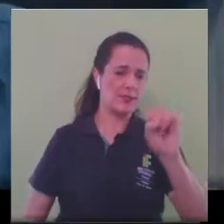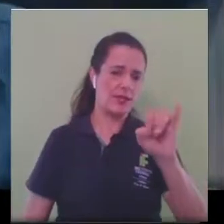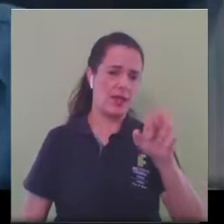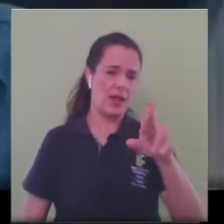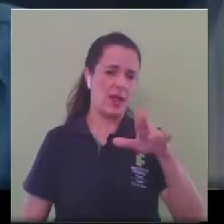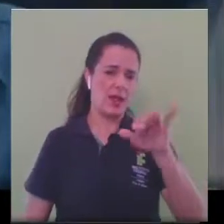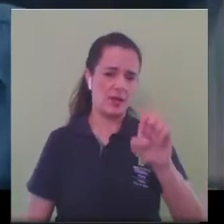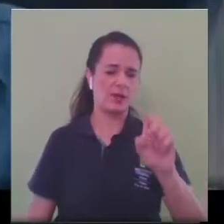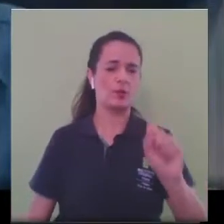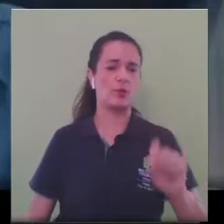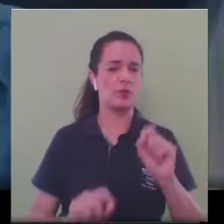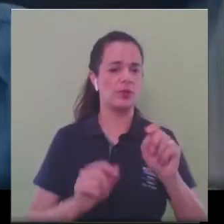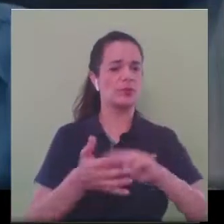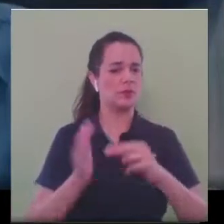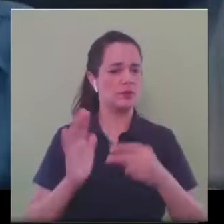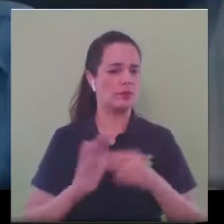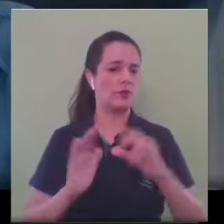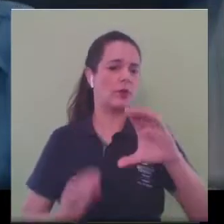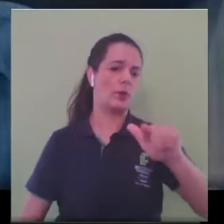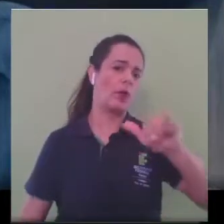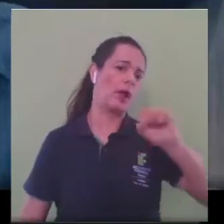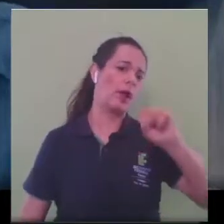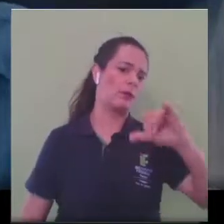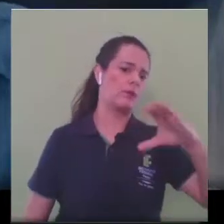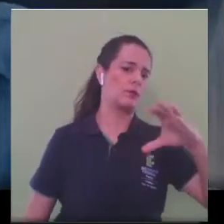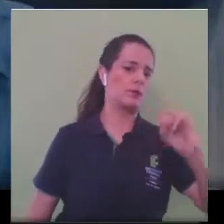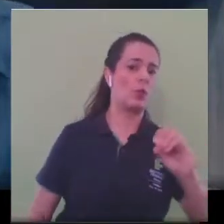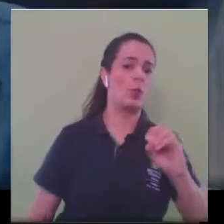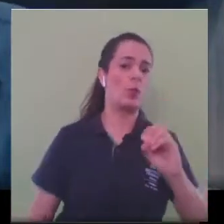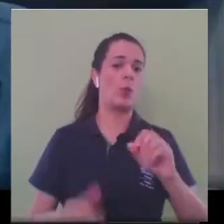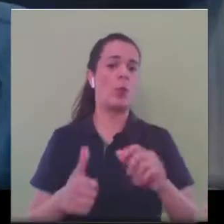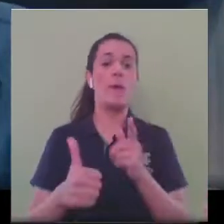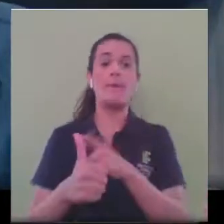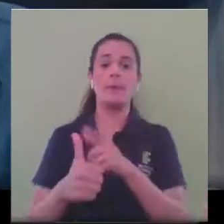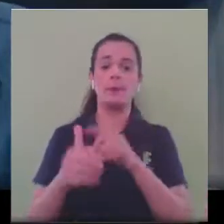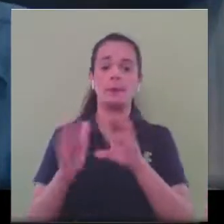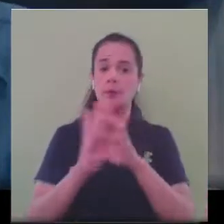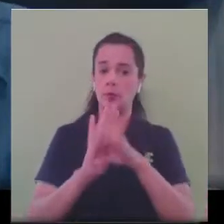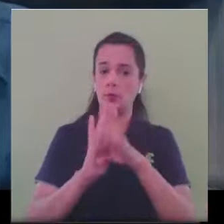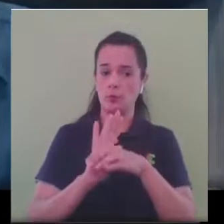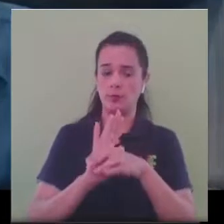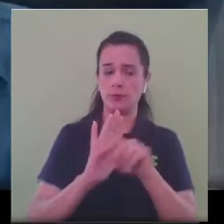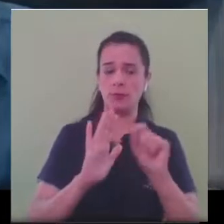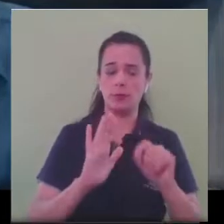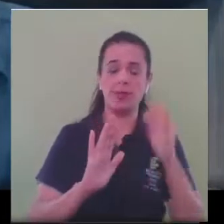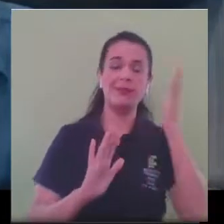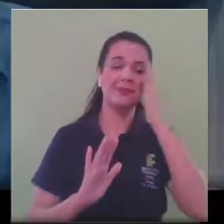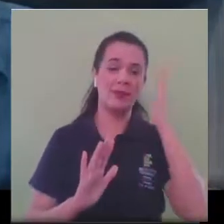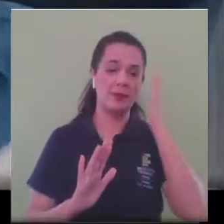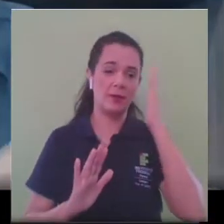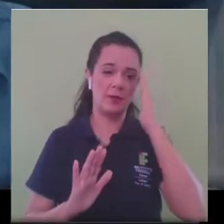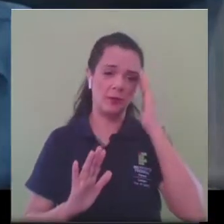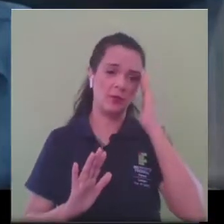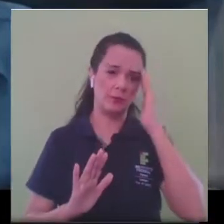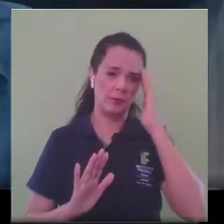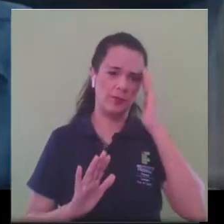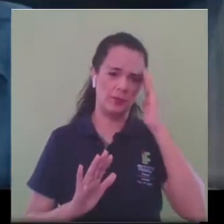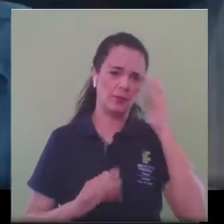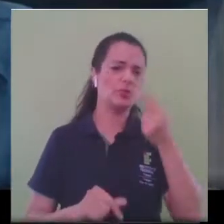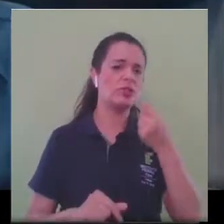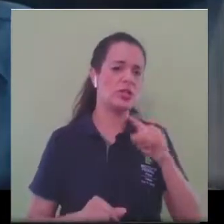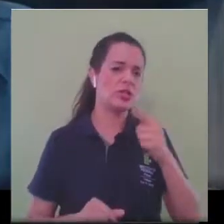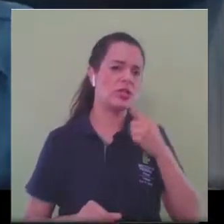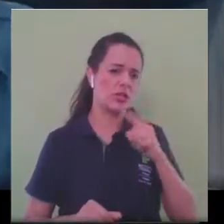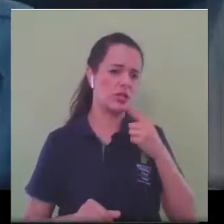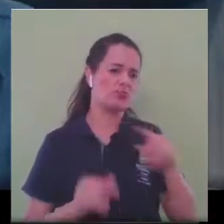sobre o que é um clássico. Qual é o primeiro conceito que a gente pode dar sobre um clássico? A primeira ideia é procurar nos grandes críticos